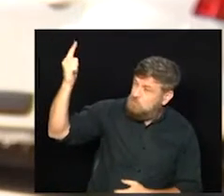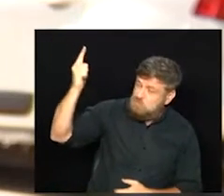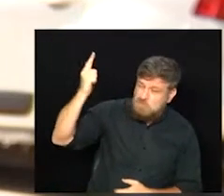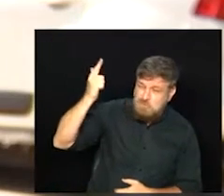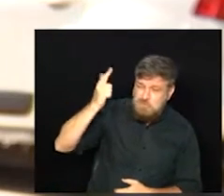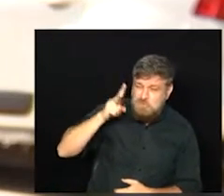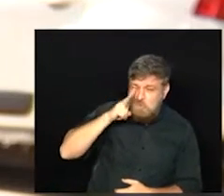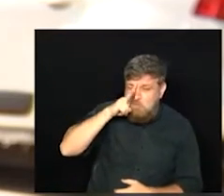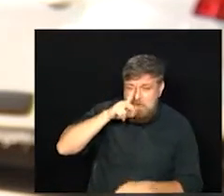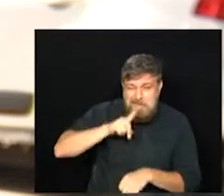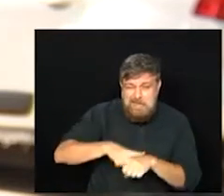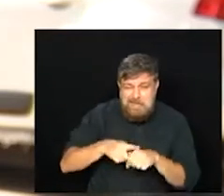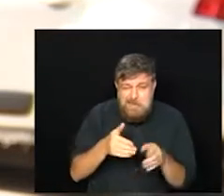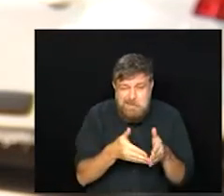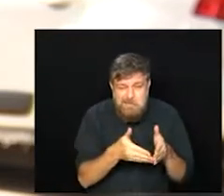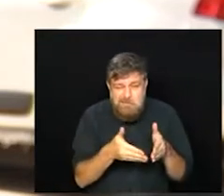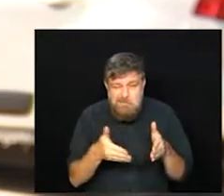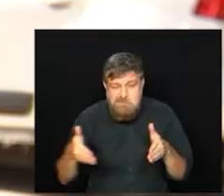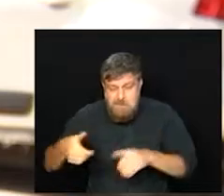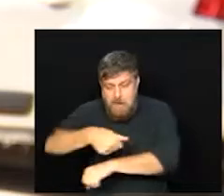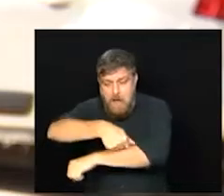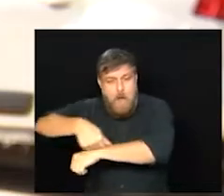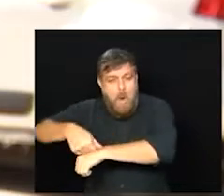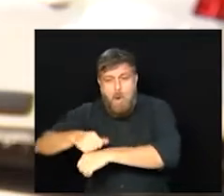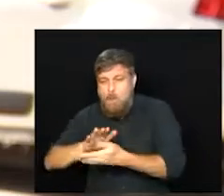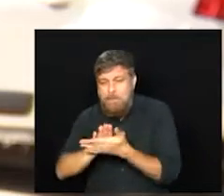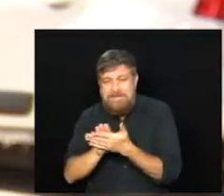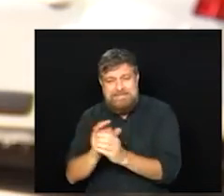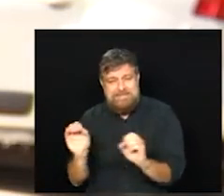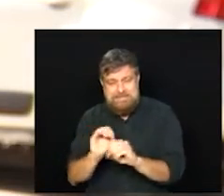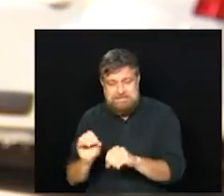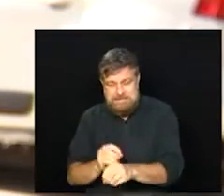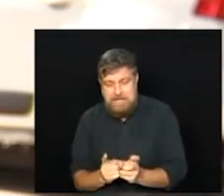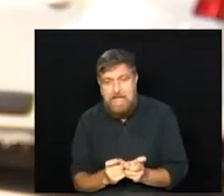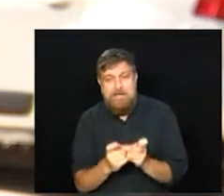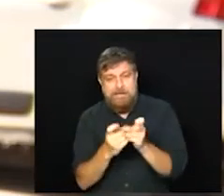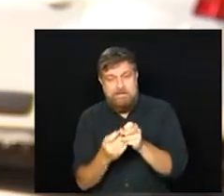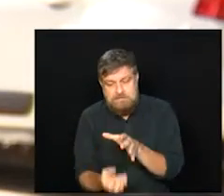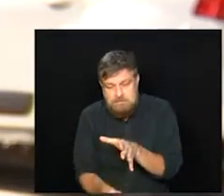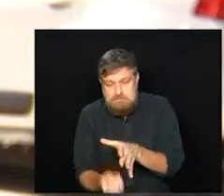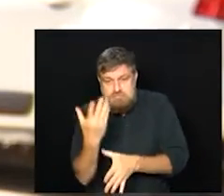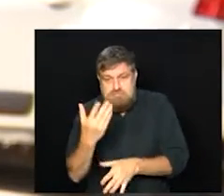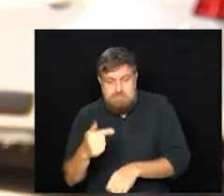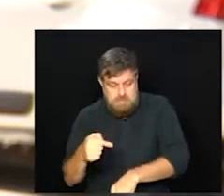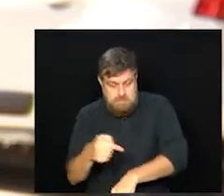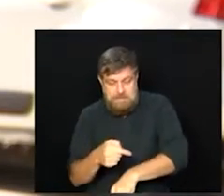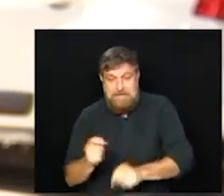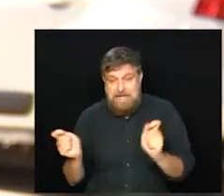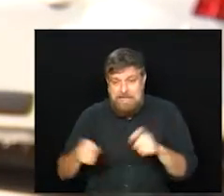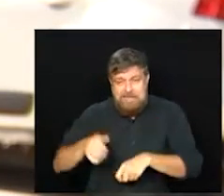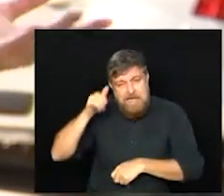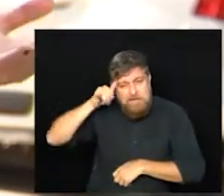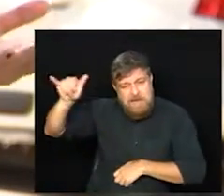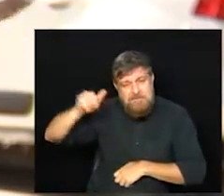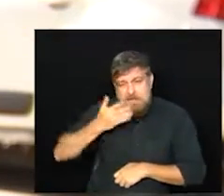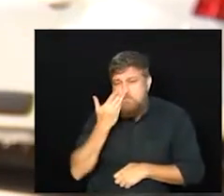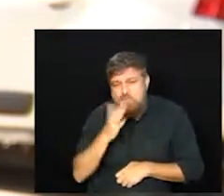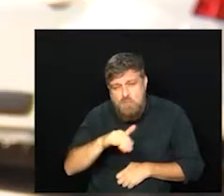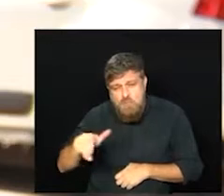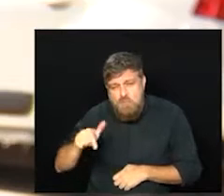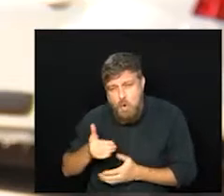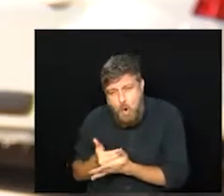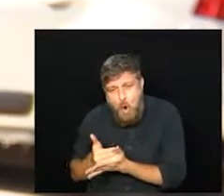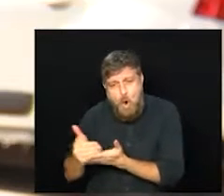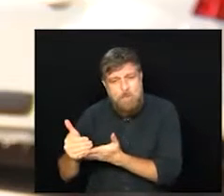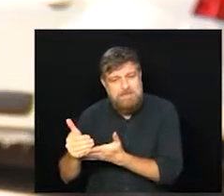vezes prolongada e sem proteção, propicia o surgimento da doença, cuja prevenção pode começar desde cedo